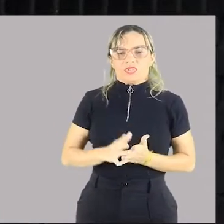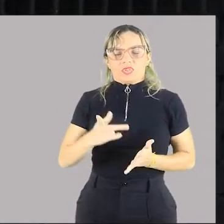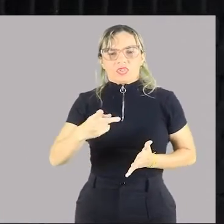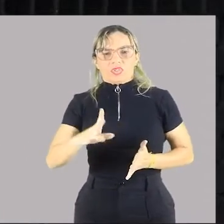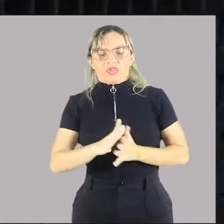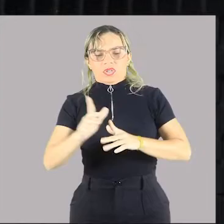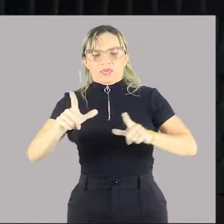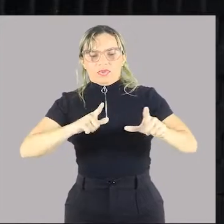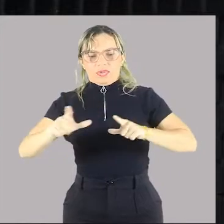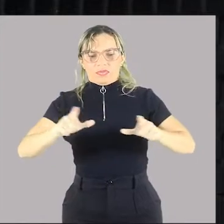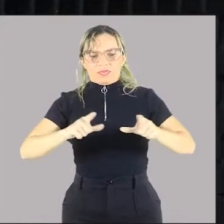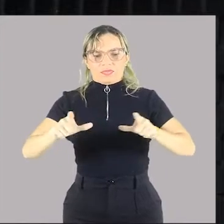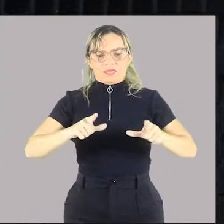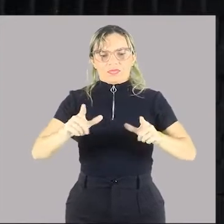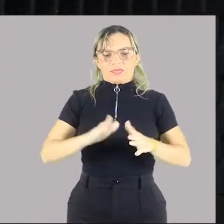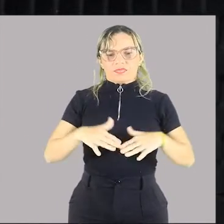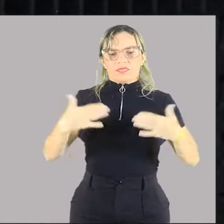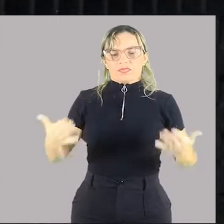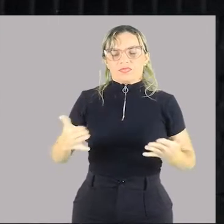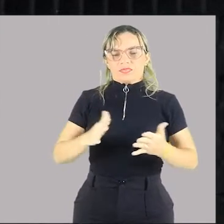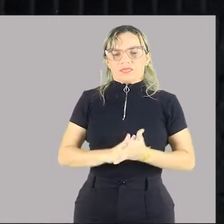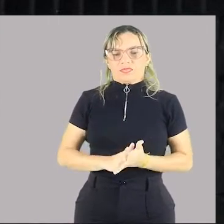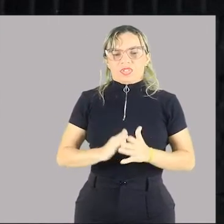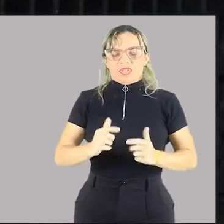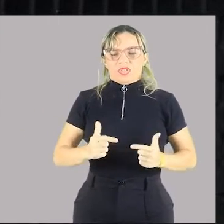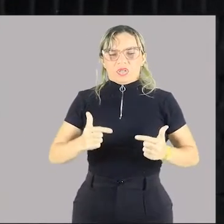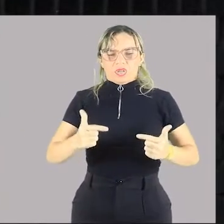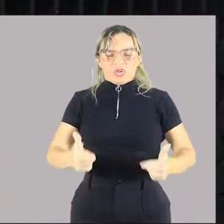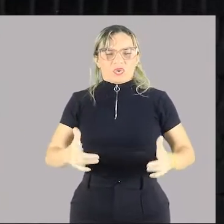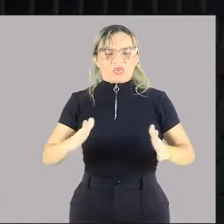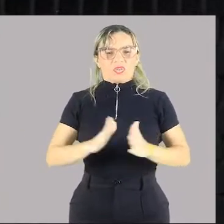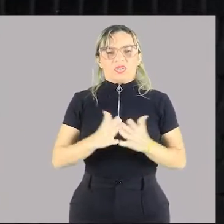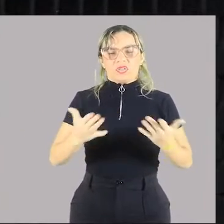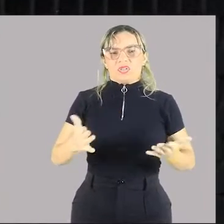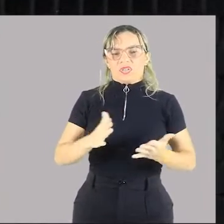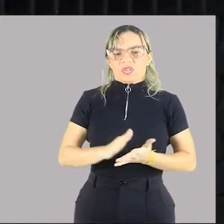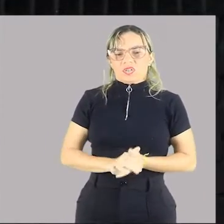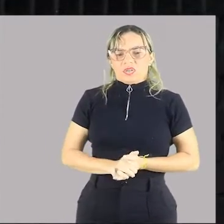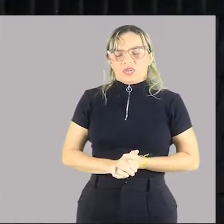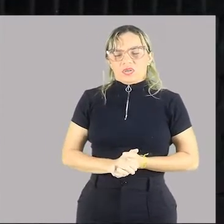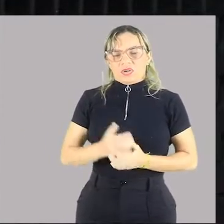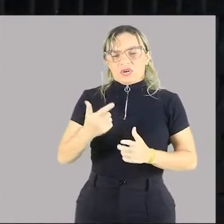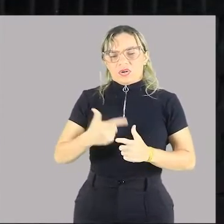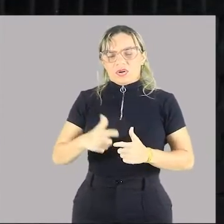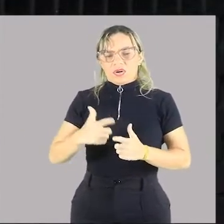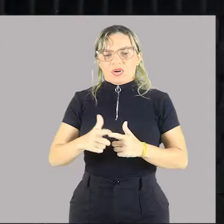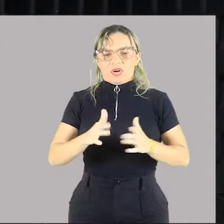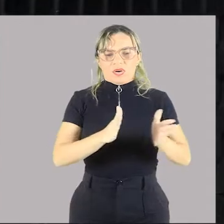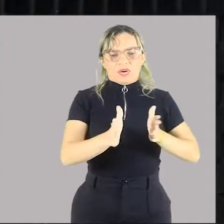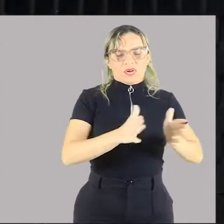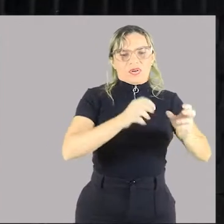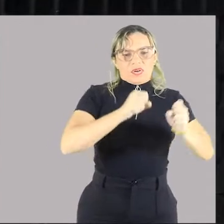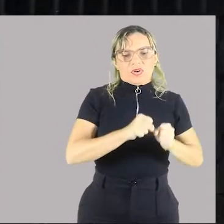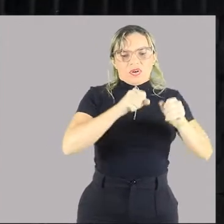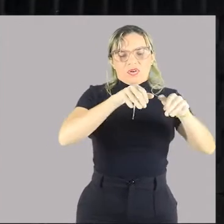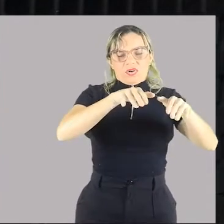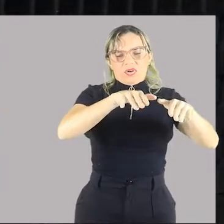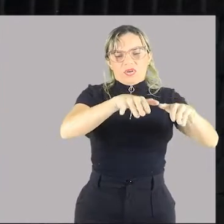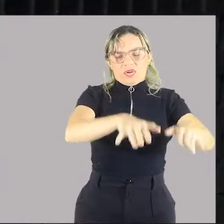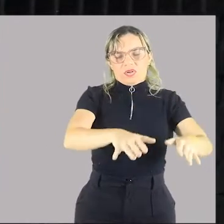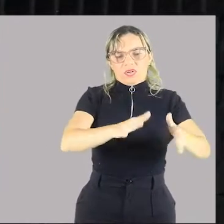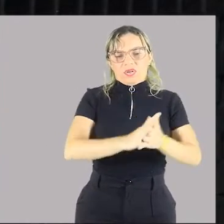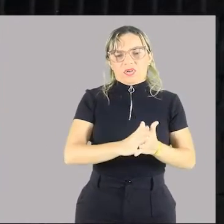trabalho, é falar das suas lutas, desde o período colonial, desde